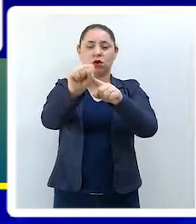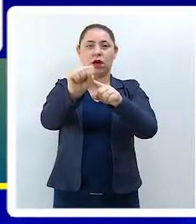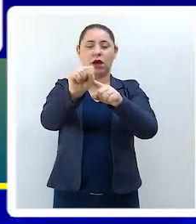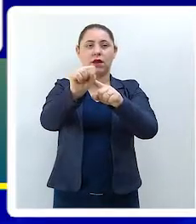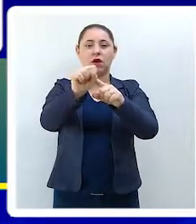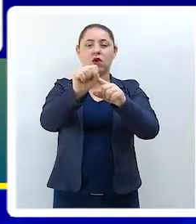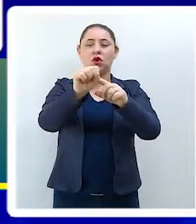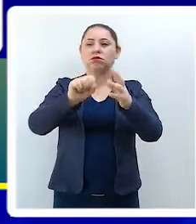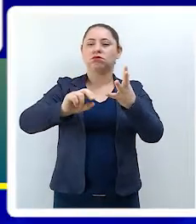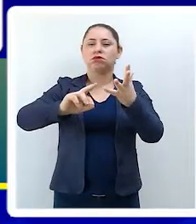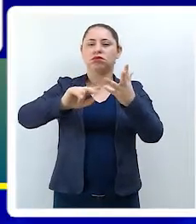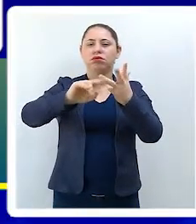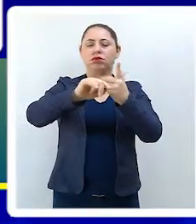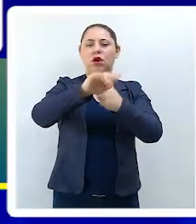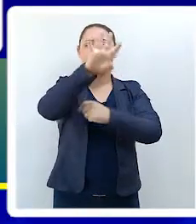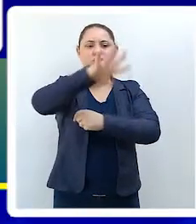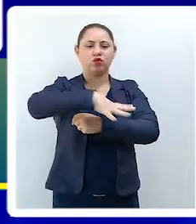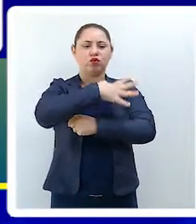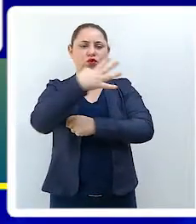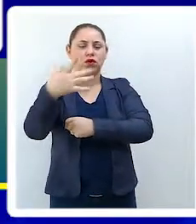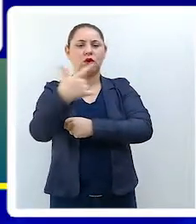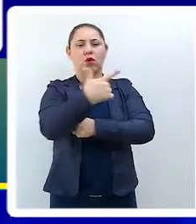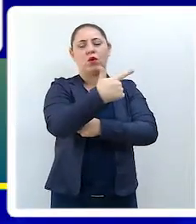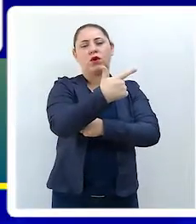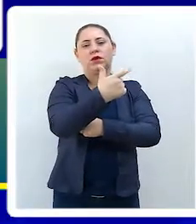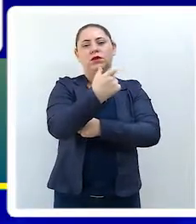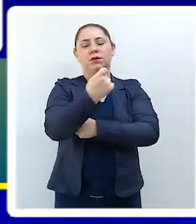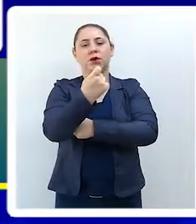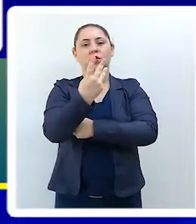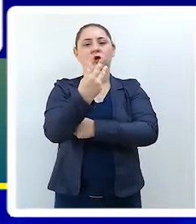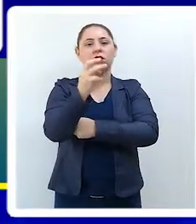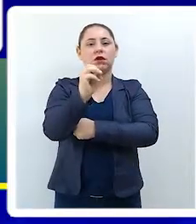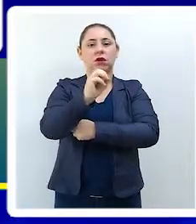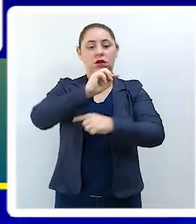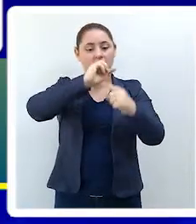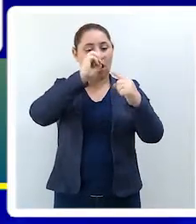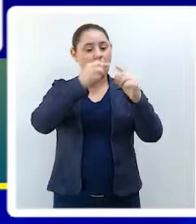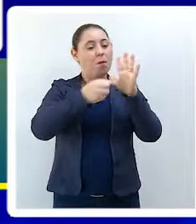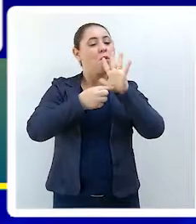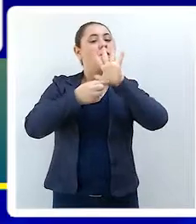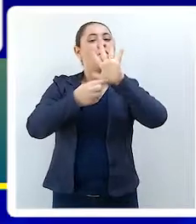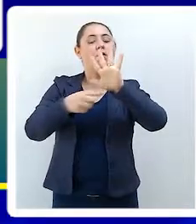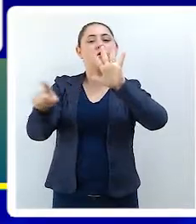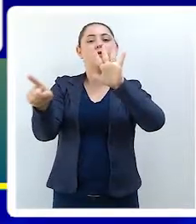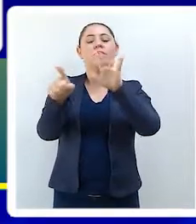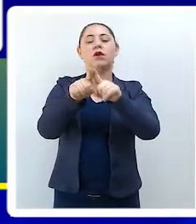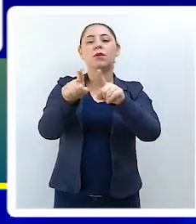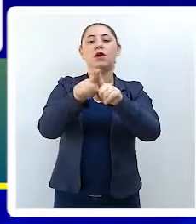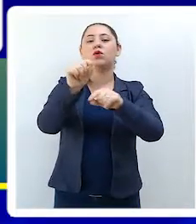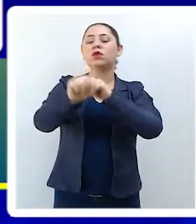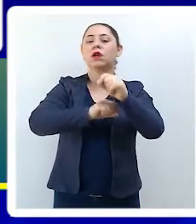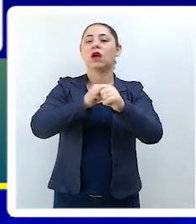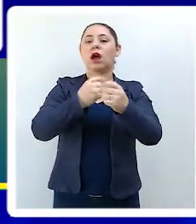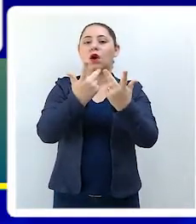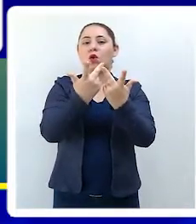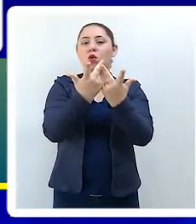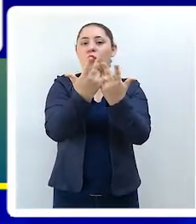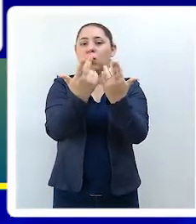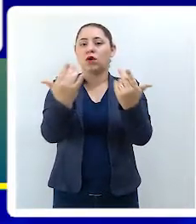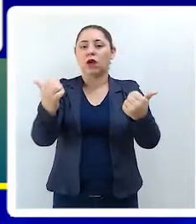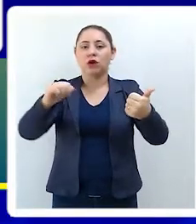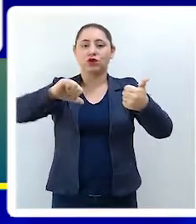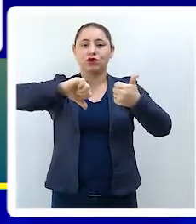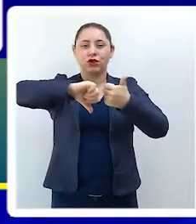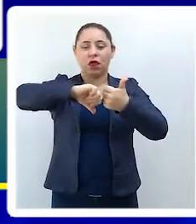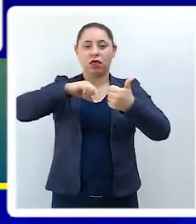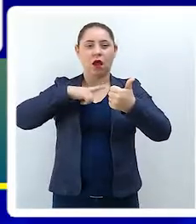sendo transversal a toda a Agenda 2030, e evidencia também o quanto que a igualdade de gênero,